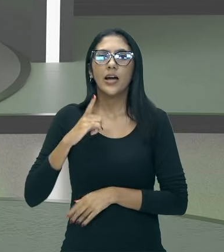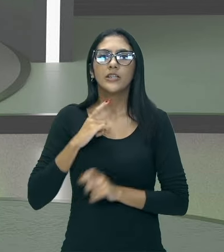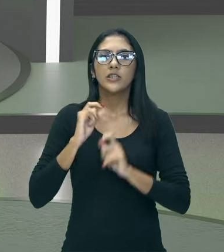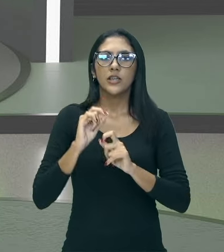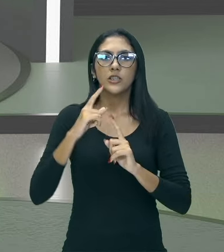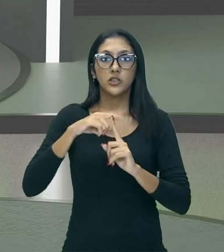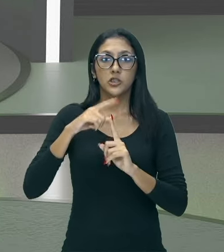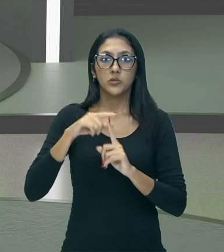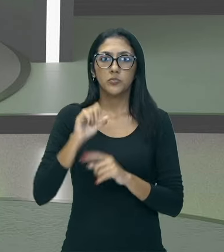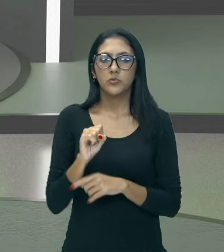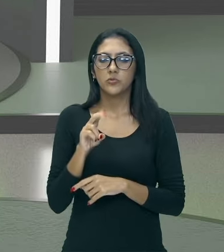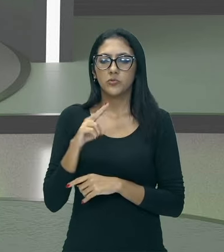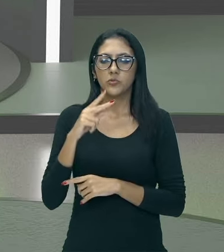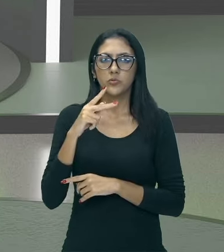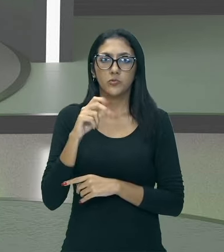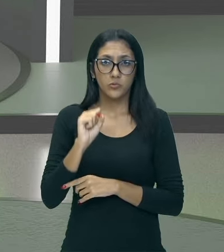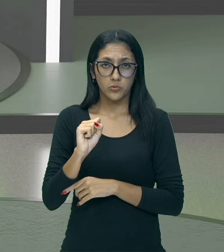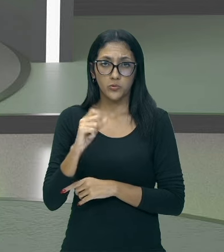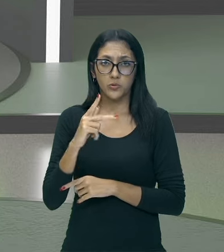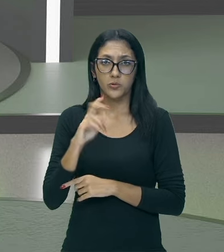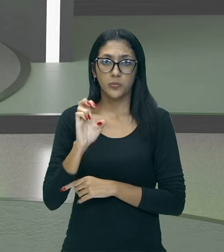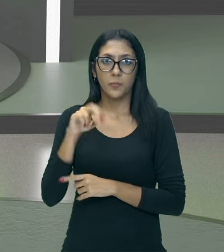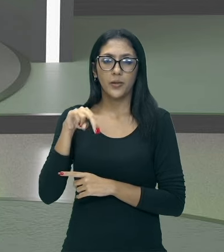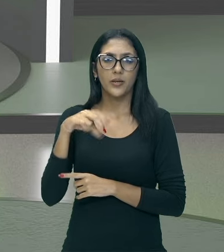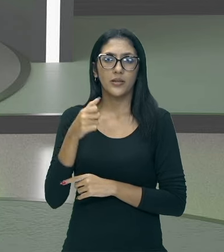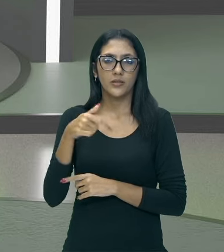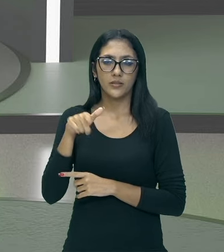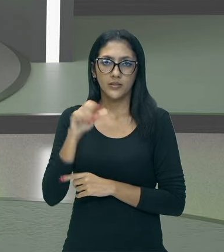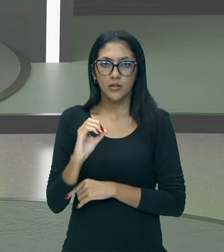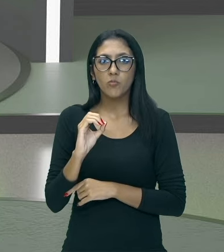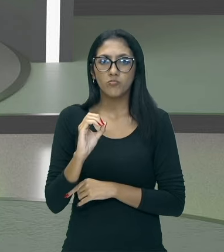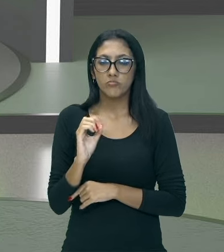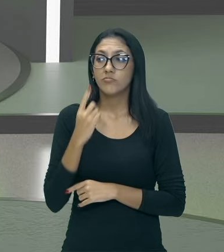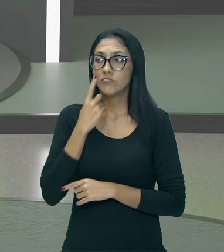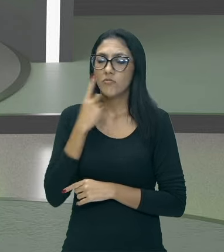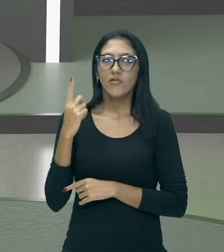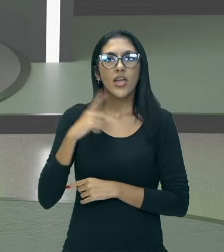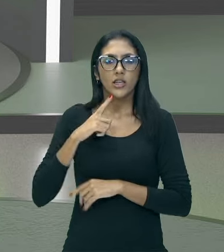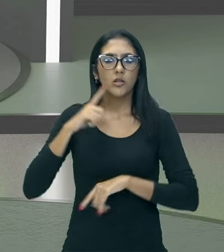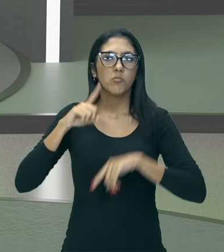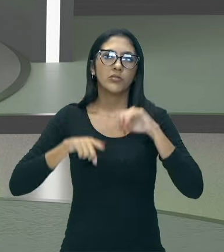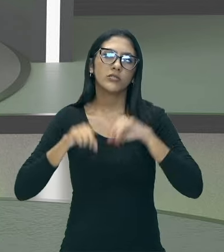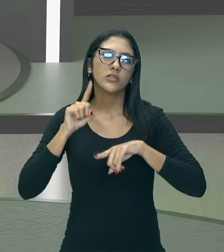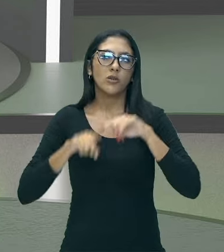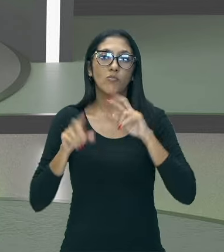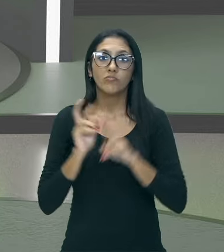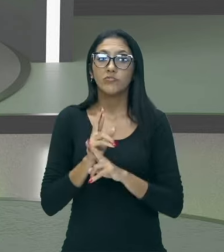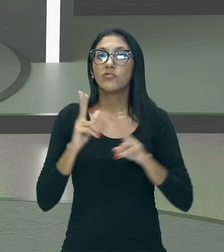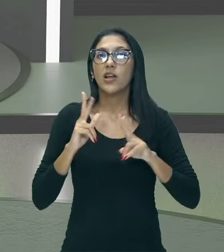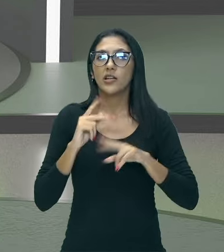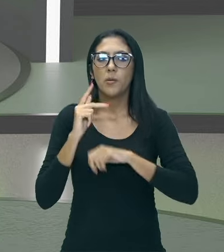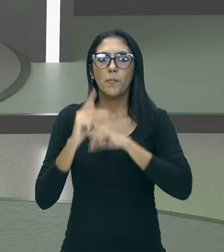suspensão. Aqui, as partículas são grandes, tá? Elas